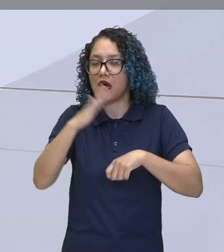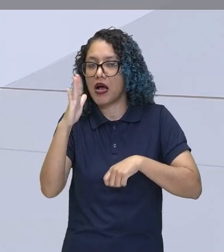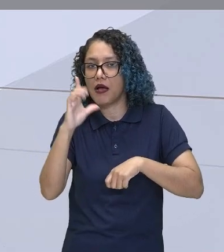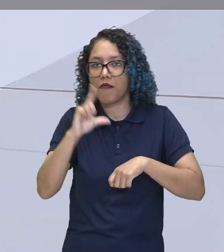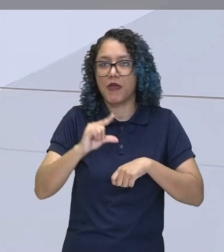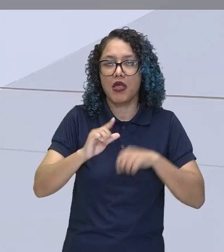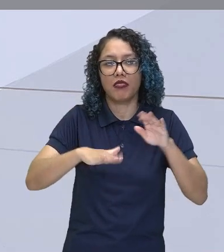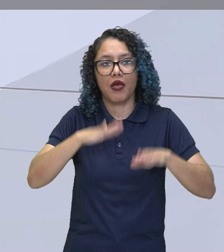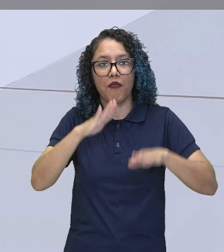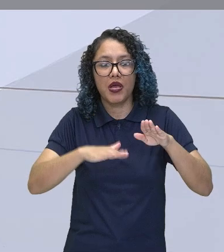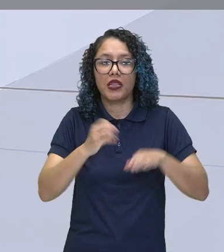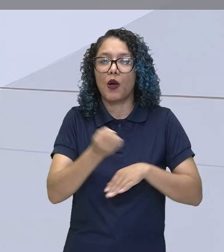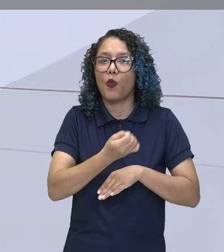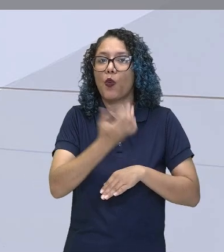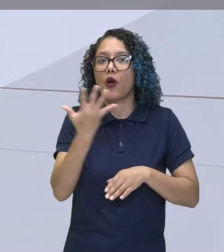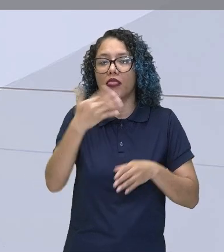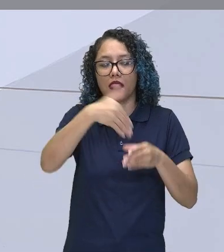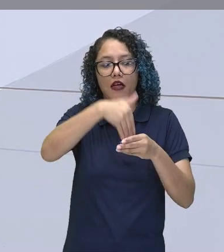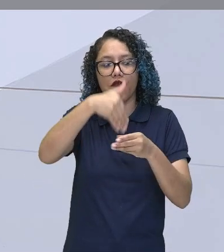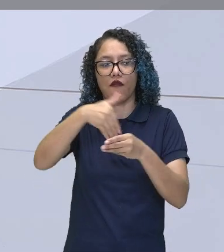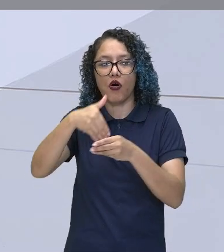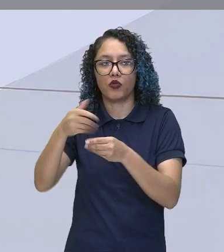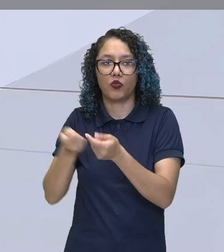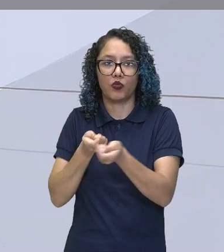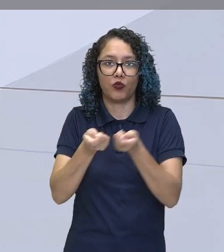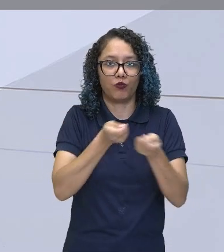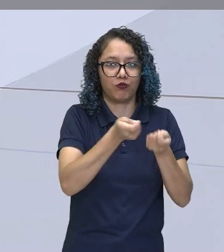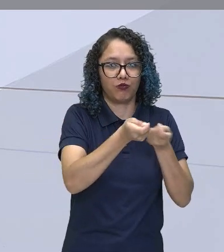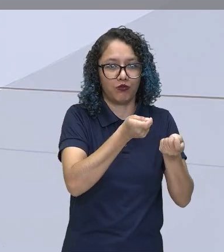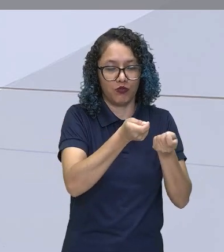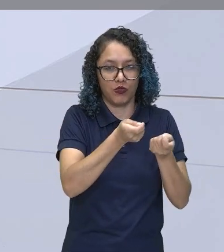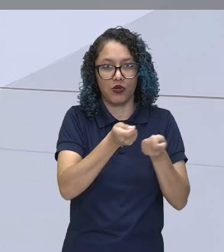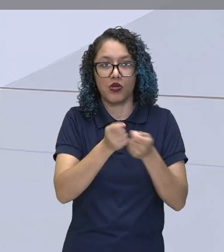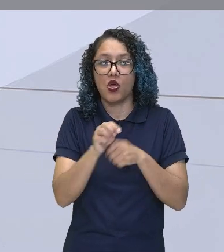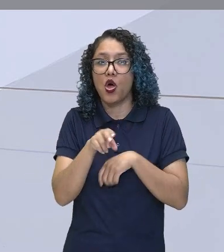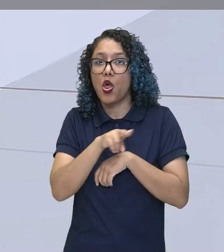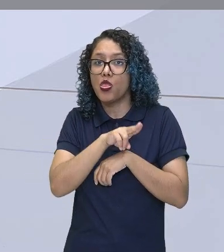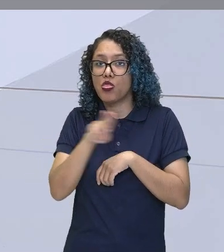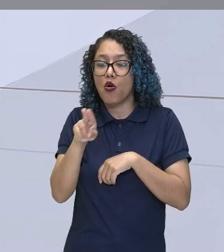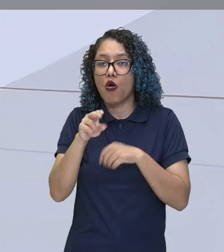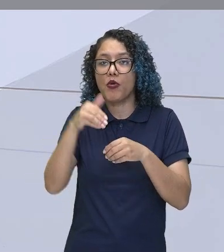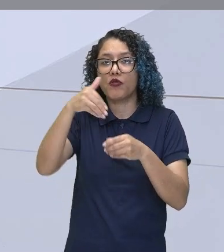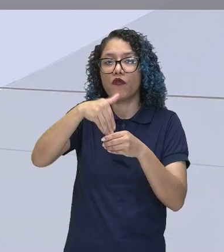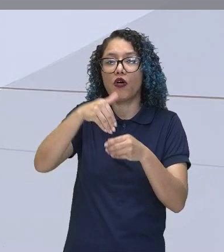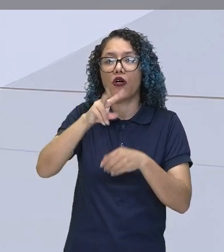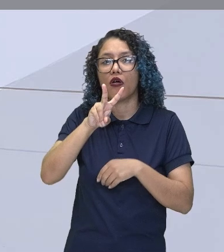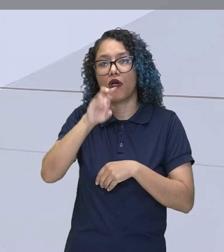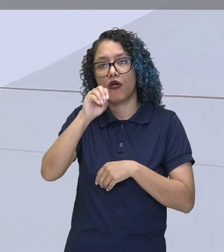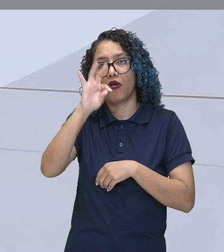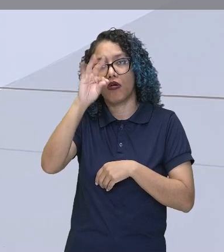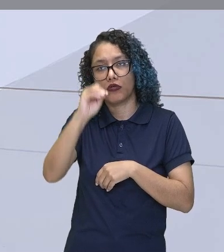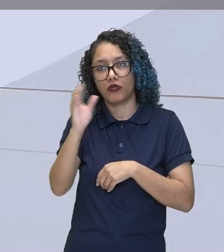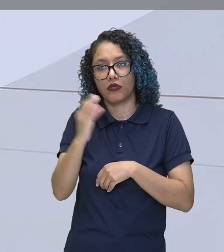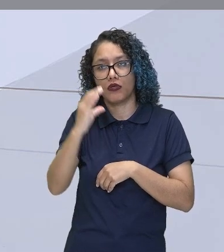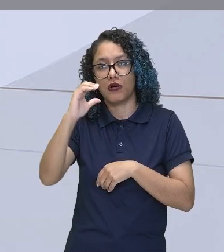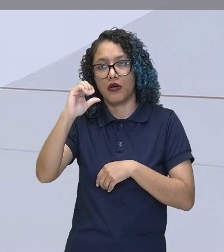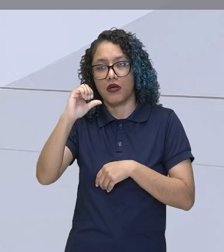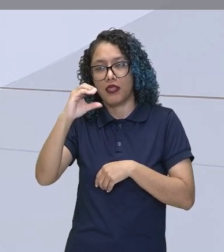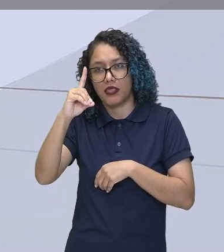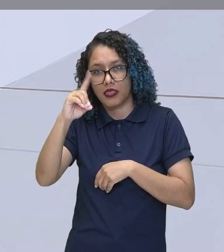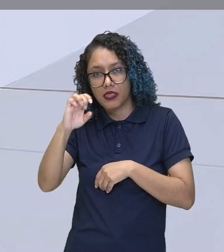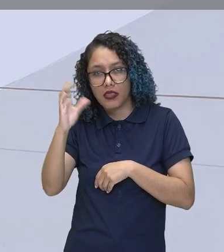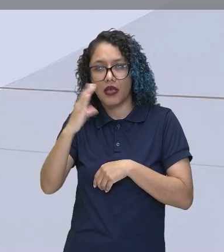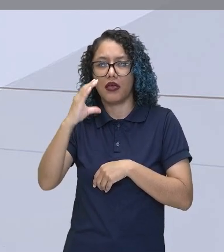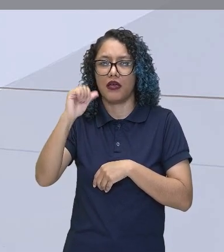de votos que ele controlava, né, chamado voto de cabresto, né, porque ele então direcionava para onde